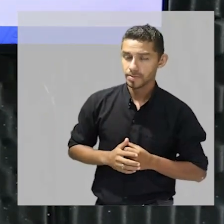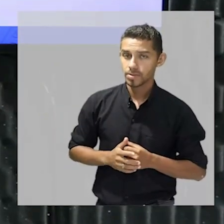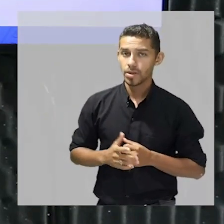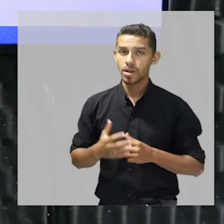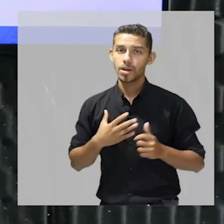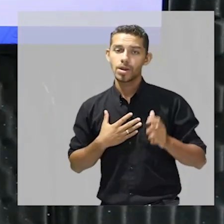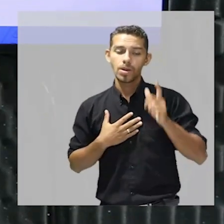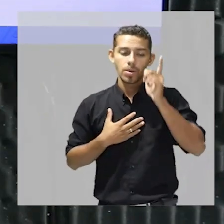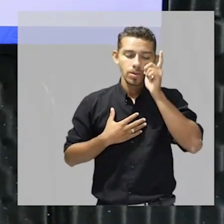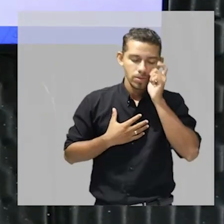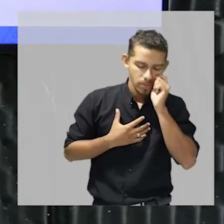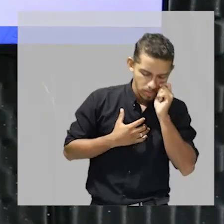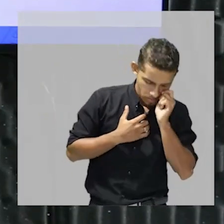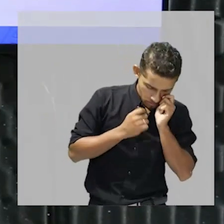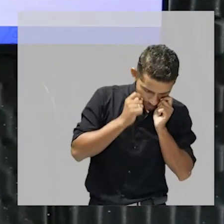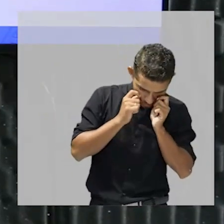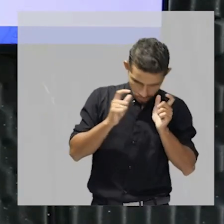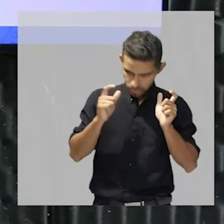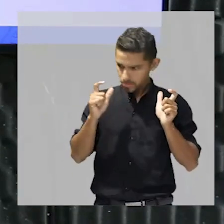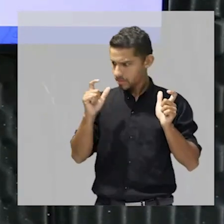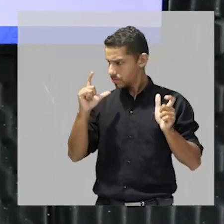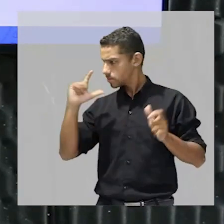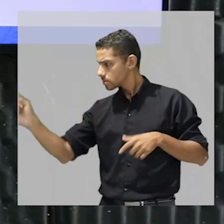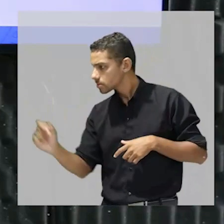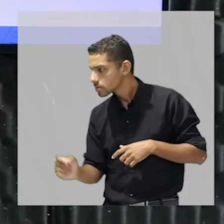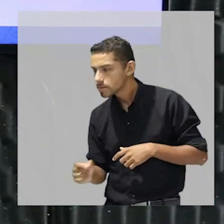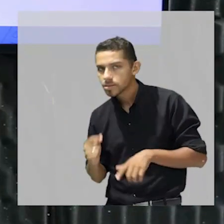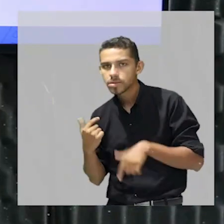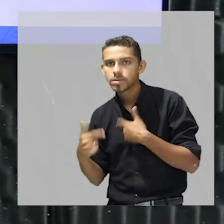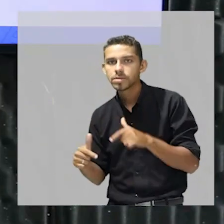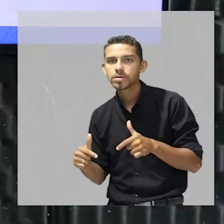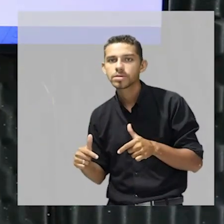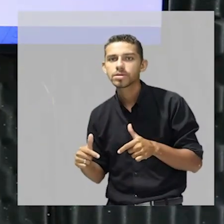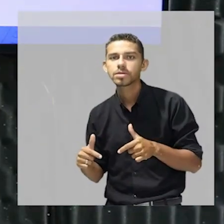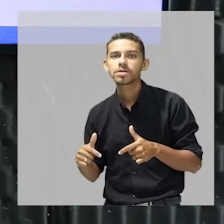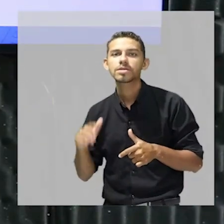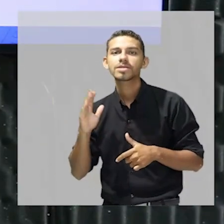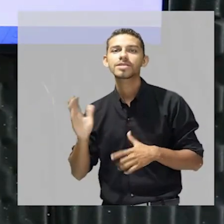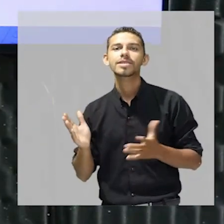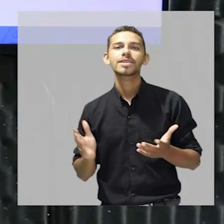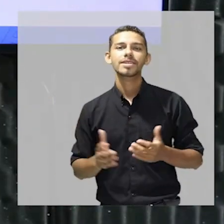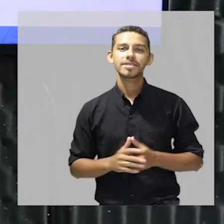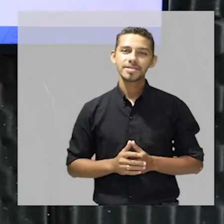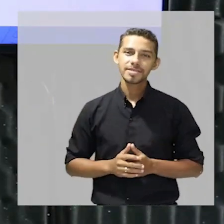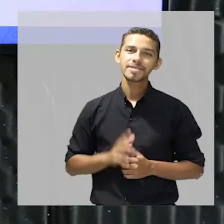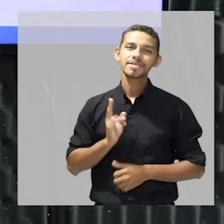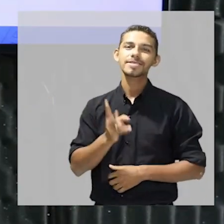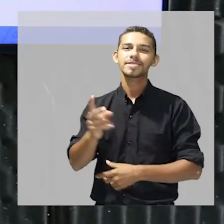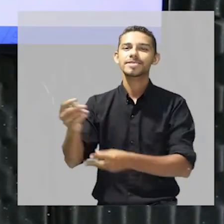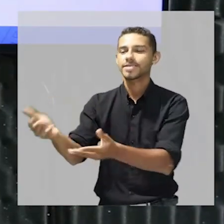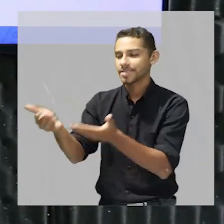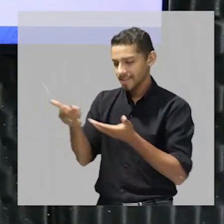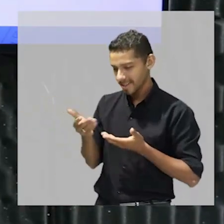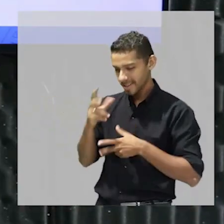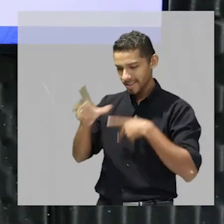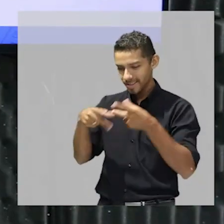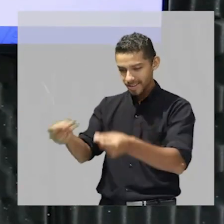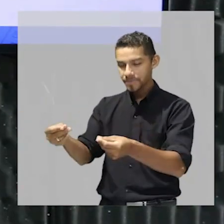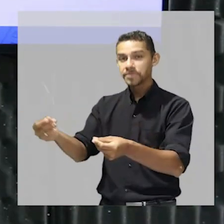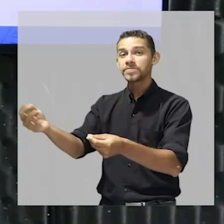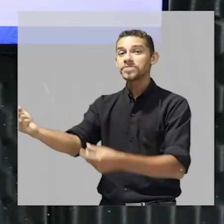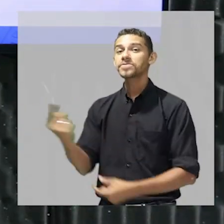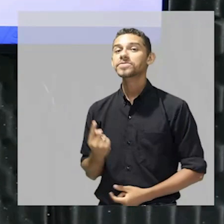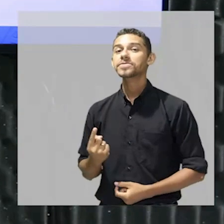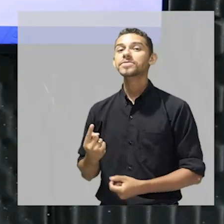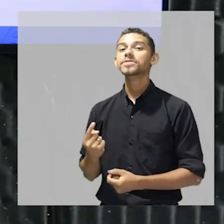adormeço quando eu acordo cedo ó o danado já foi trabalhar então ele sempre traz um presente ele vem de onde